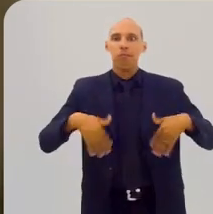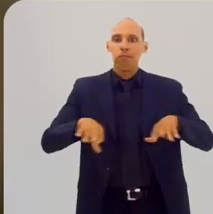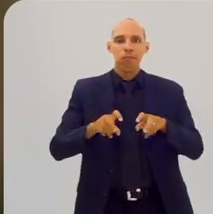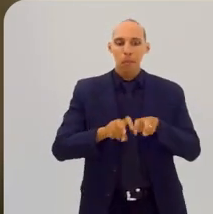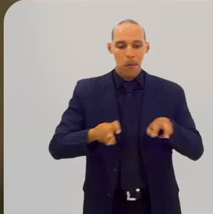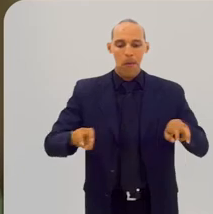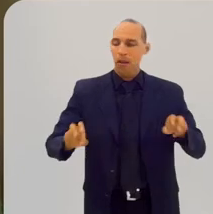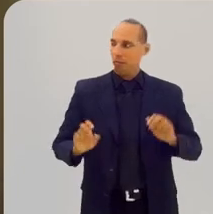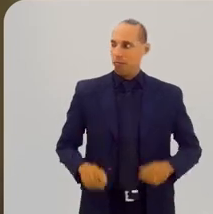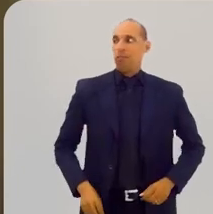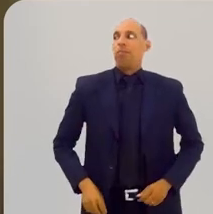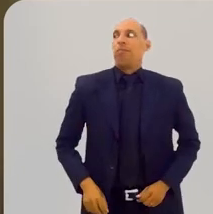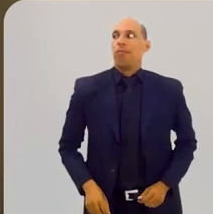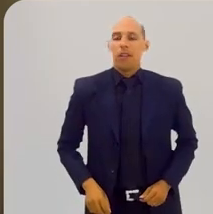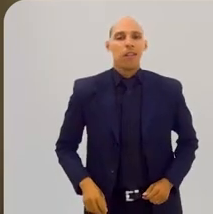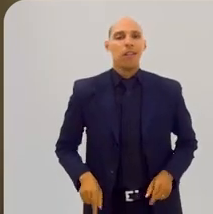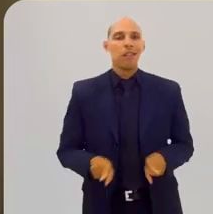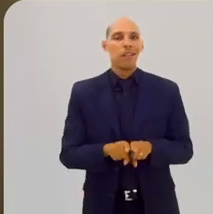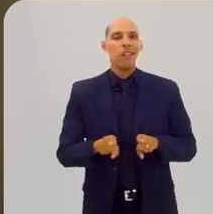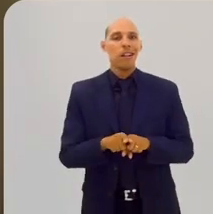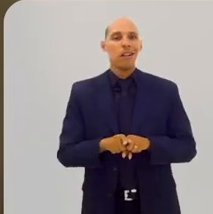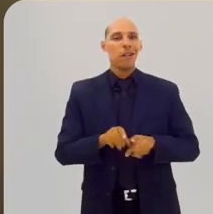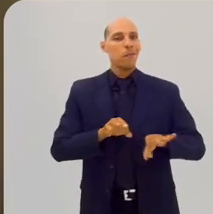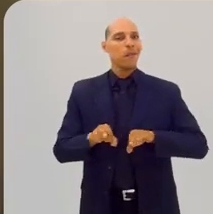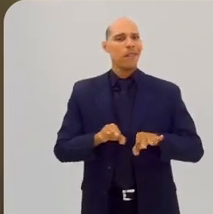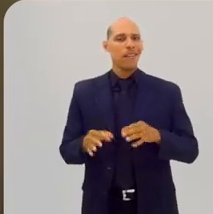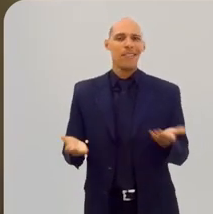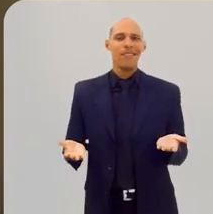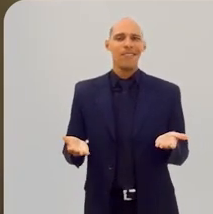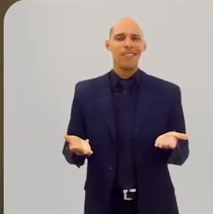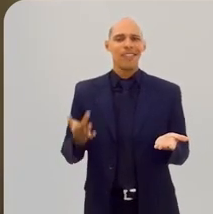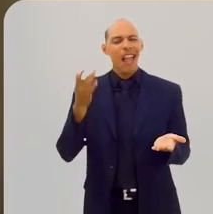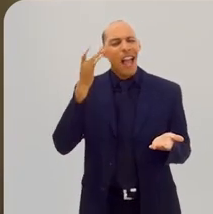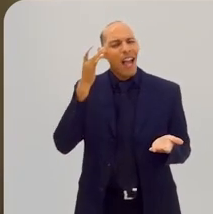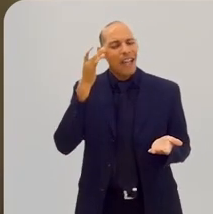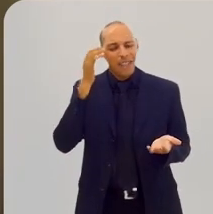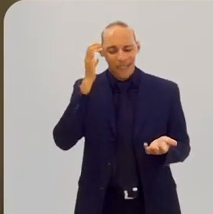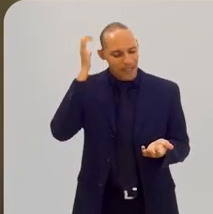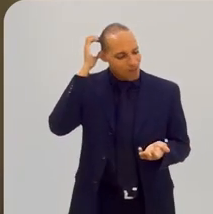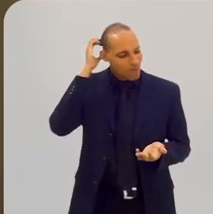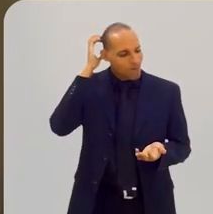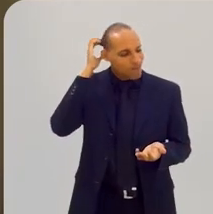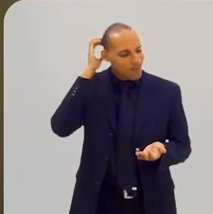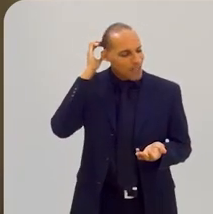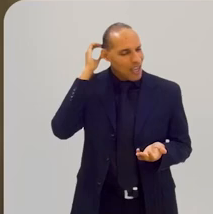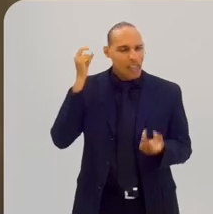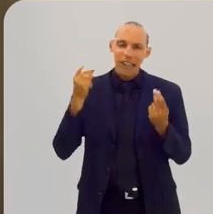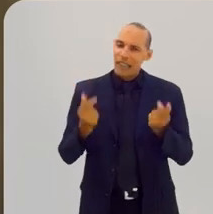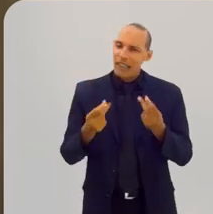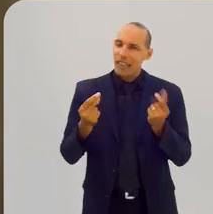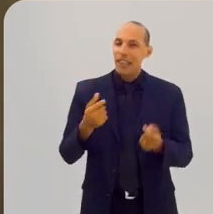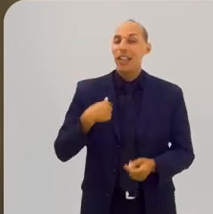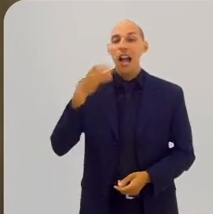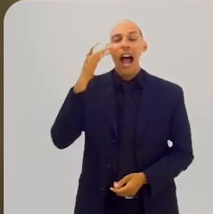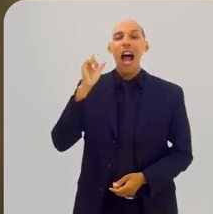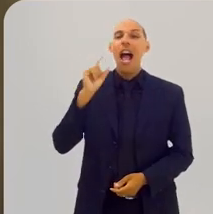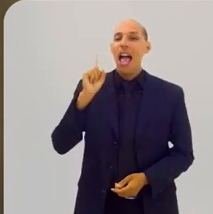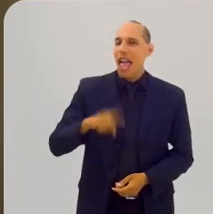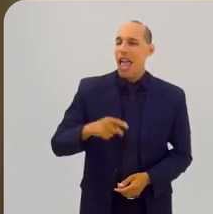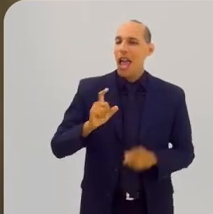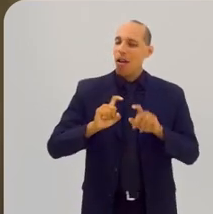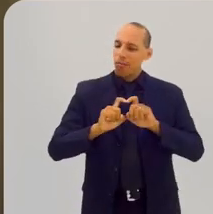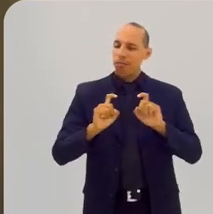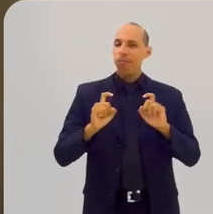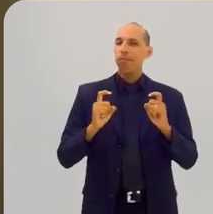levantaram as costas também então assim desde eu acho eu acho isso durante muito tempo eu achei que fosse